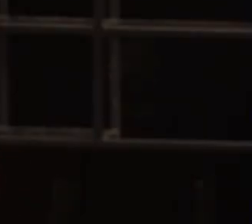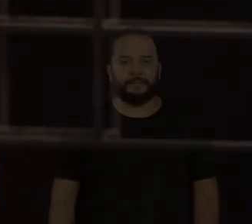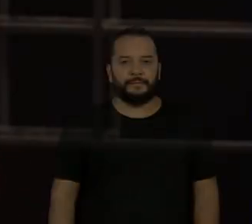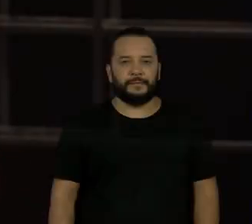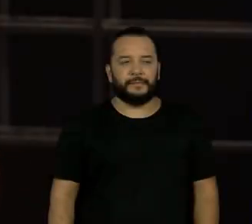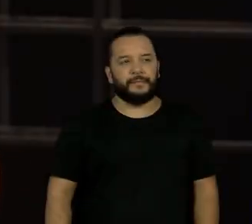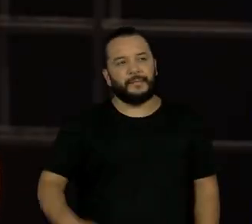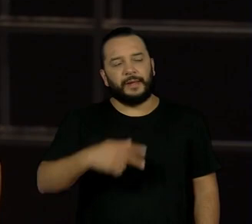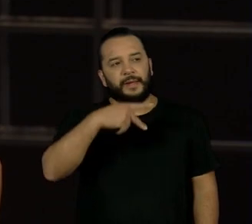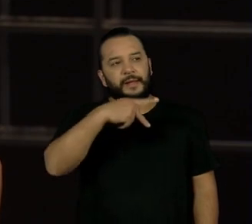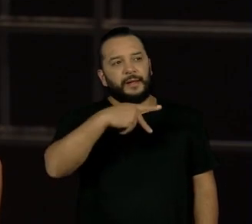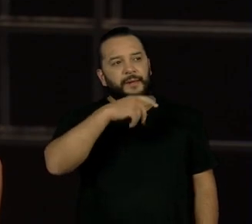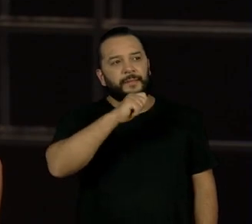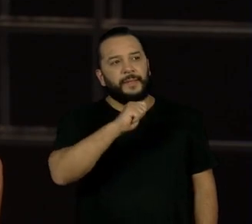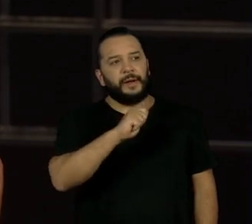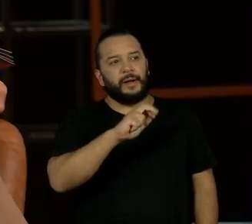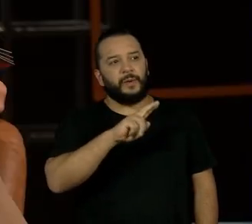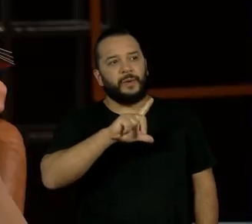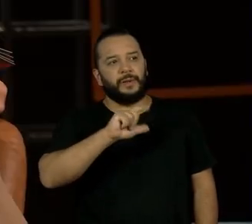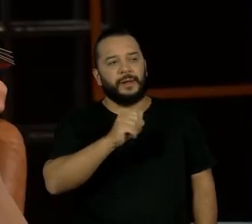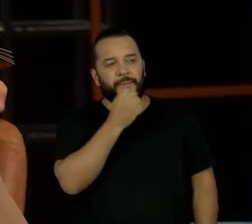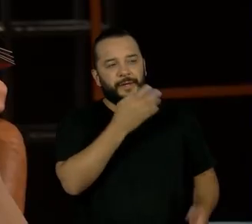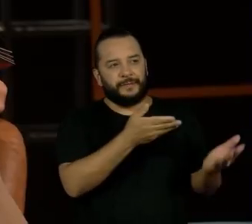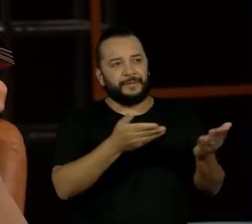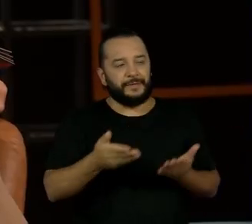Paula seja muito bem-vinda obrigado